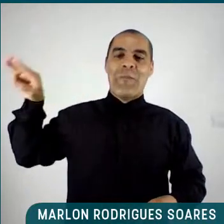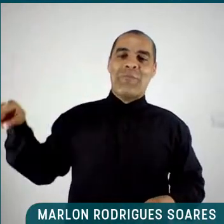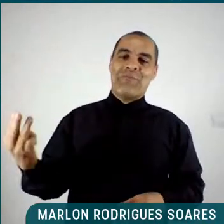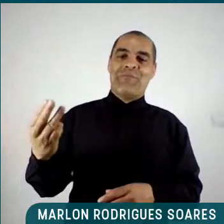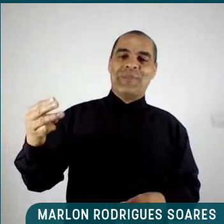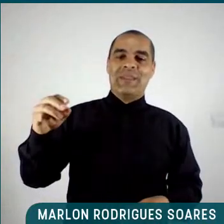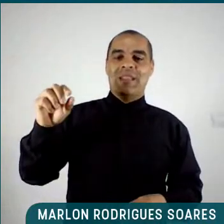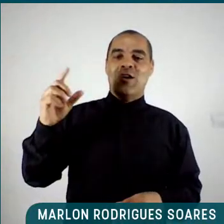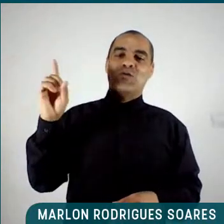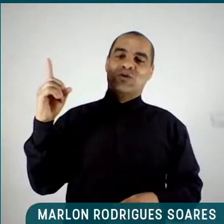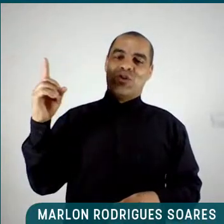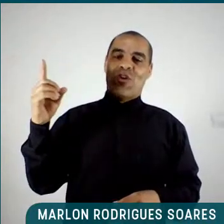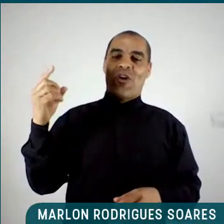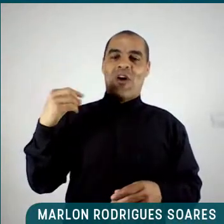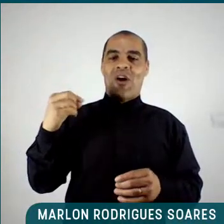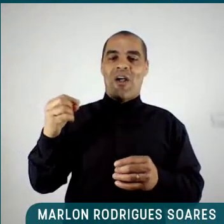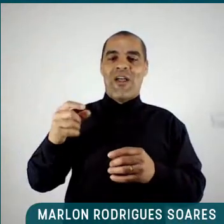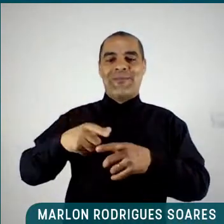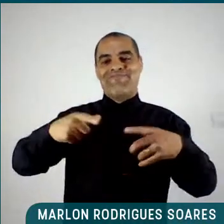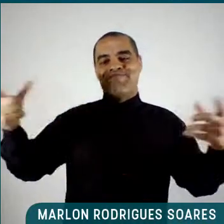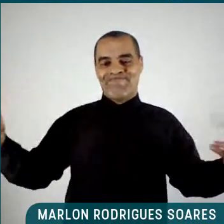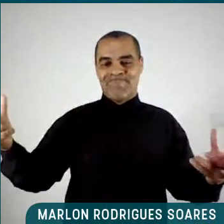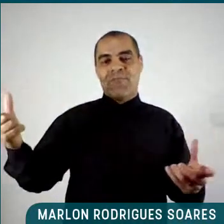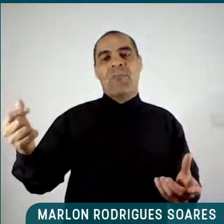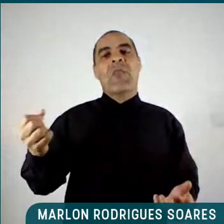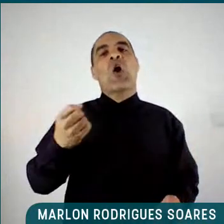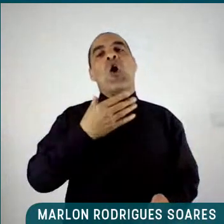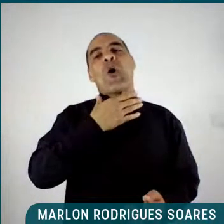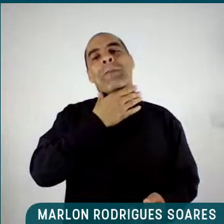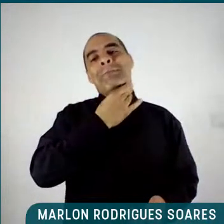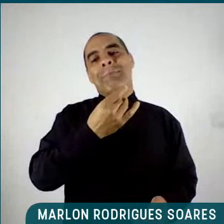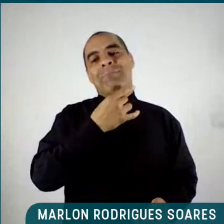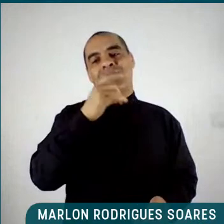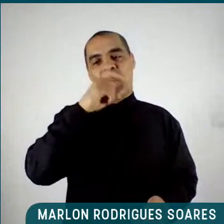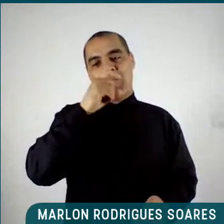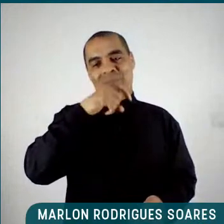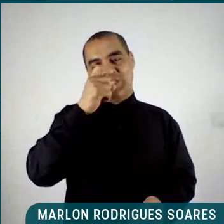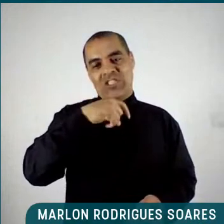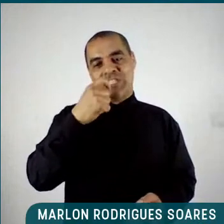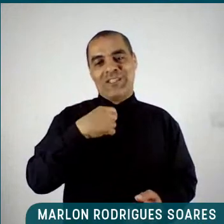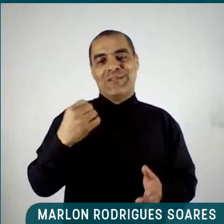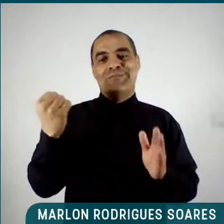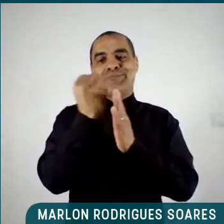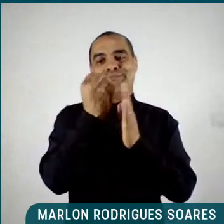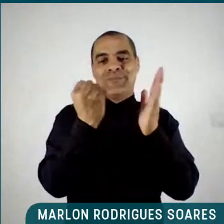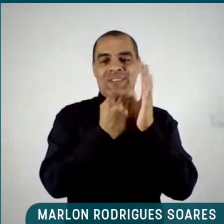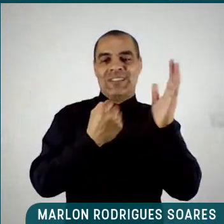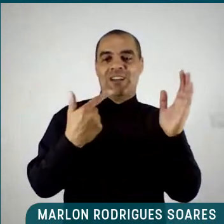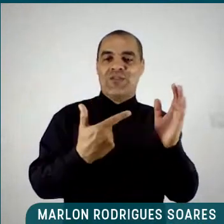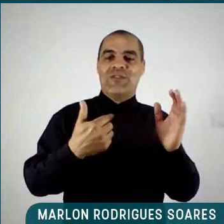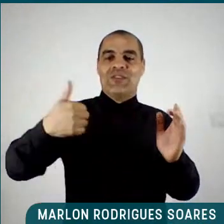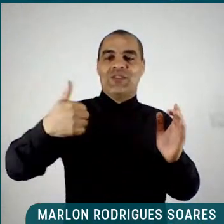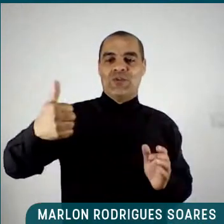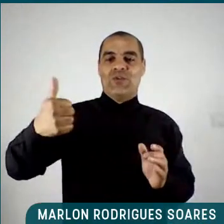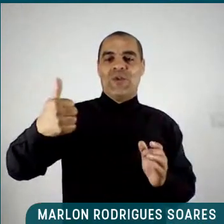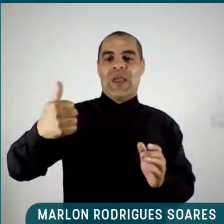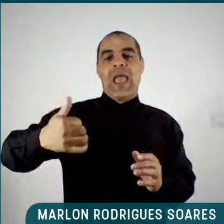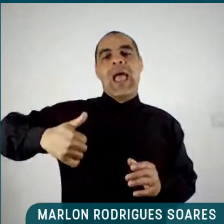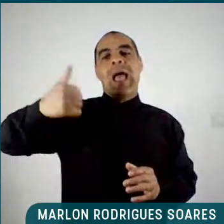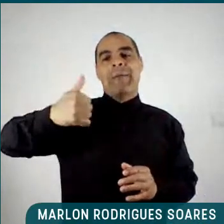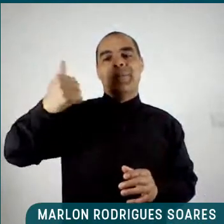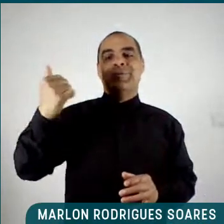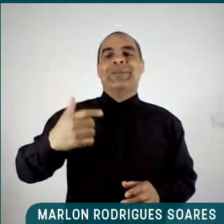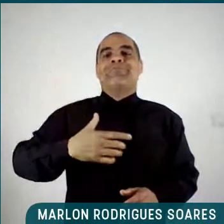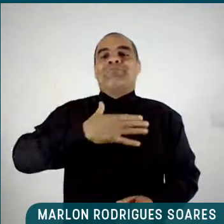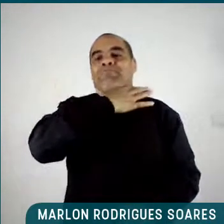unicorns do not no século exist." XXI. But now I learned that in Então, business, assim, é uma unicorns crise, do exist. não só crise de saúde pública,